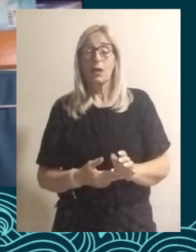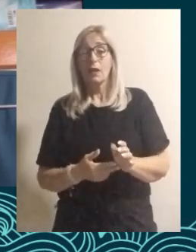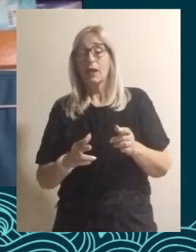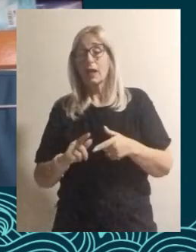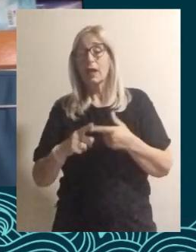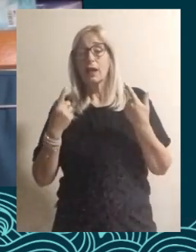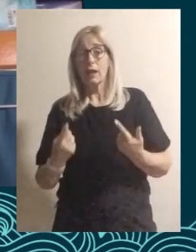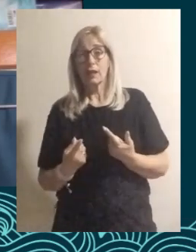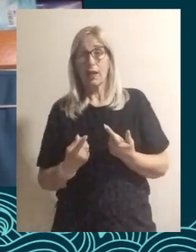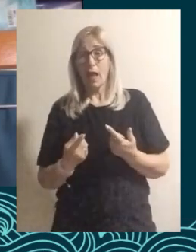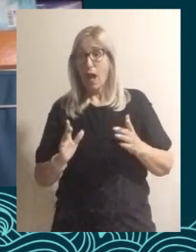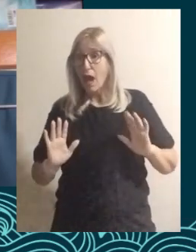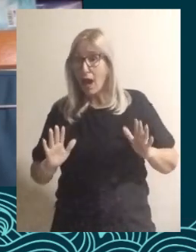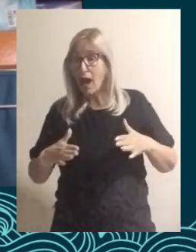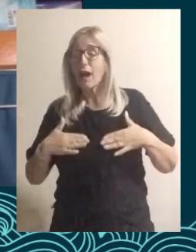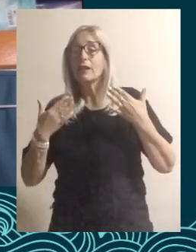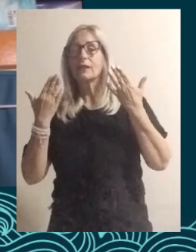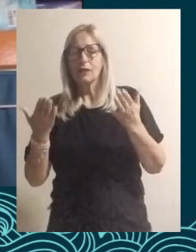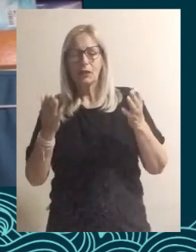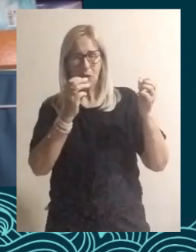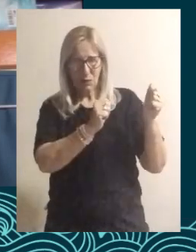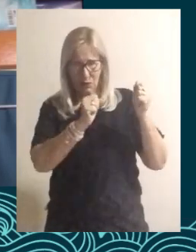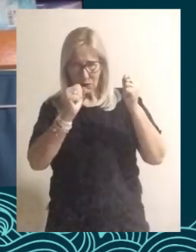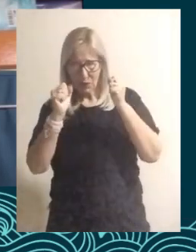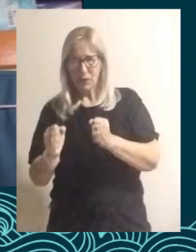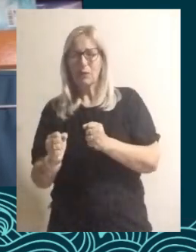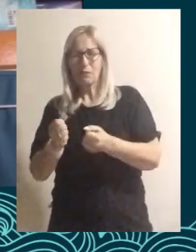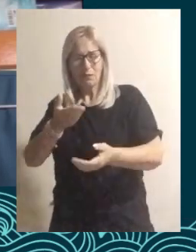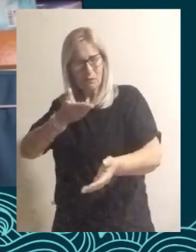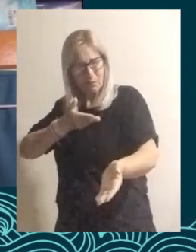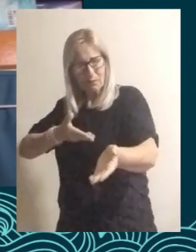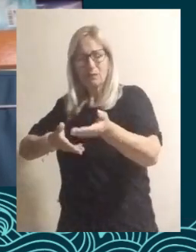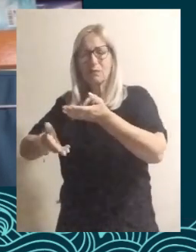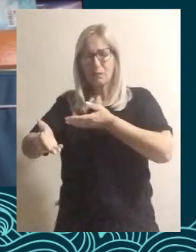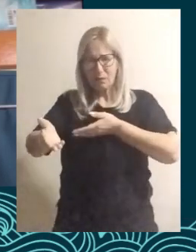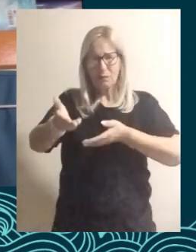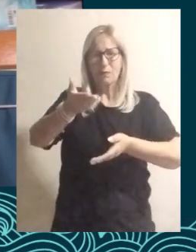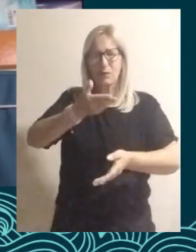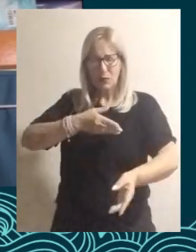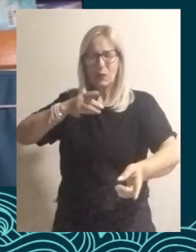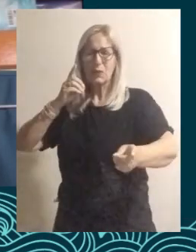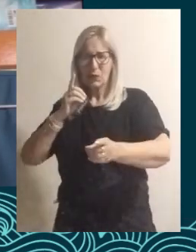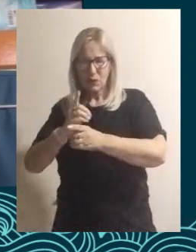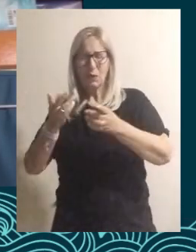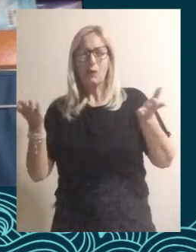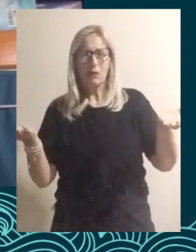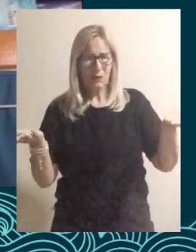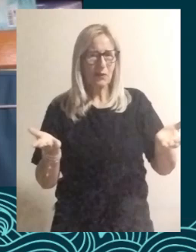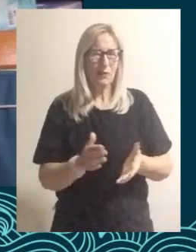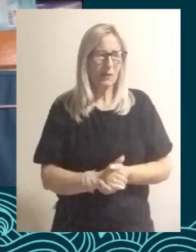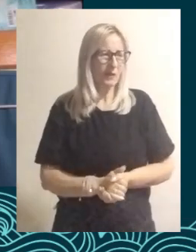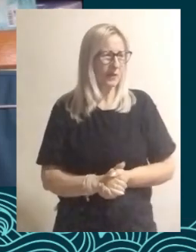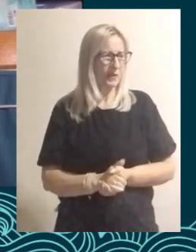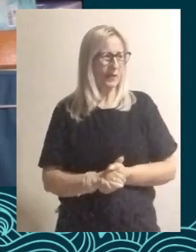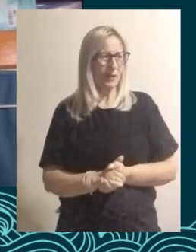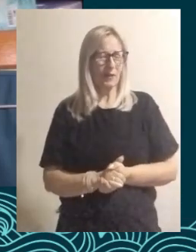E foi essa grande descoberta do poder das relações, dos outros, dos